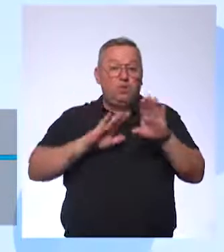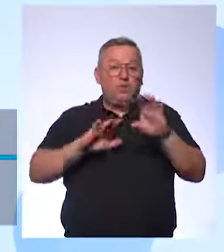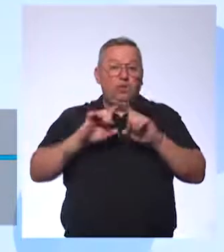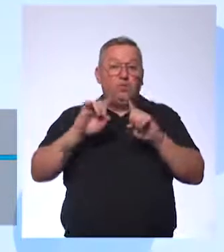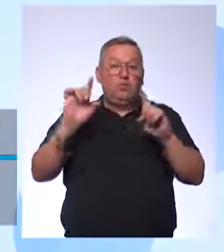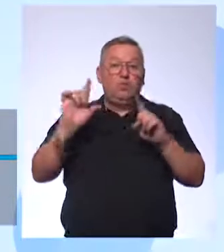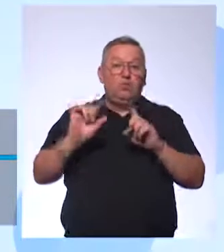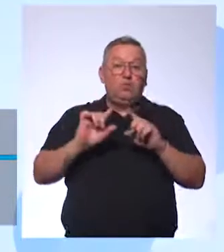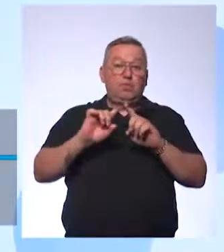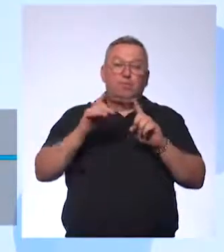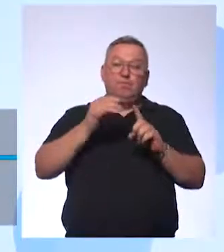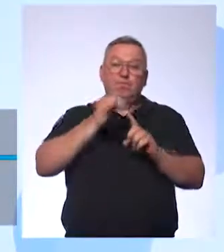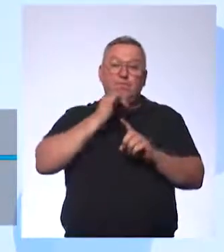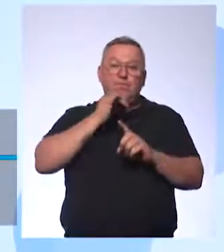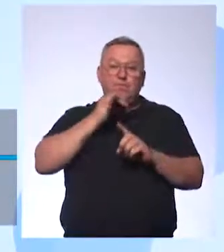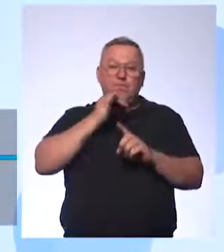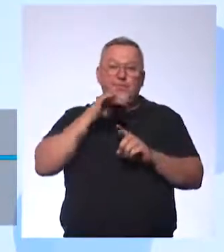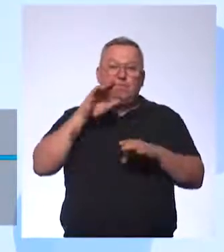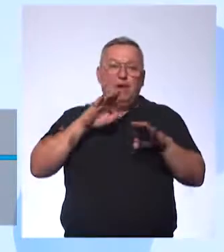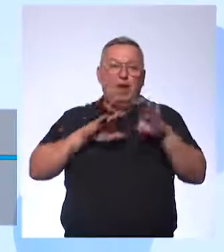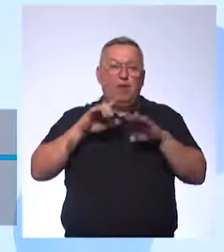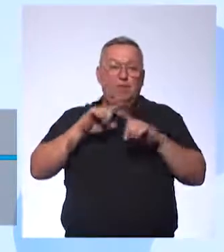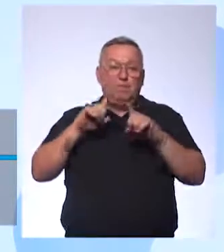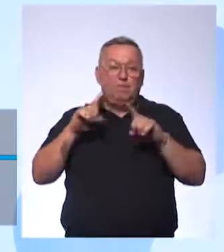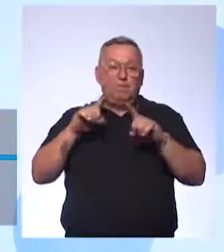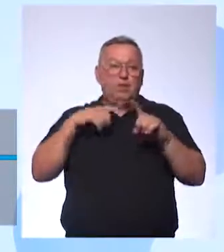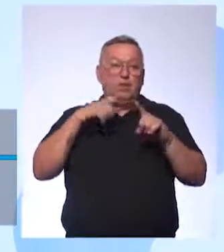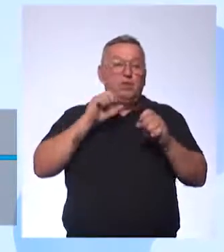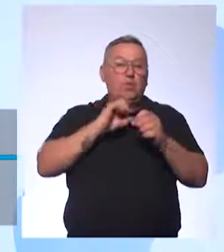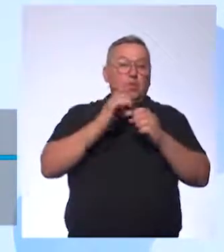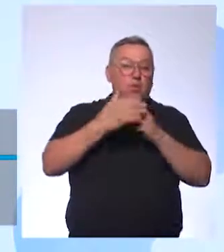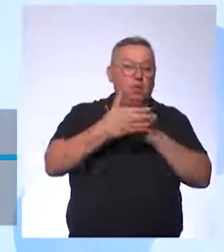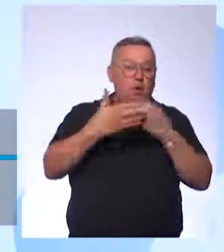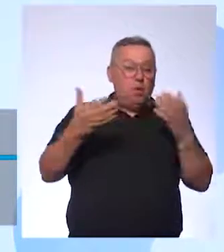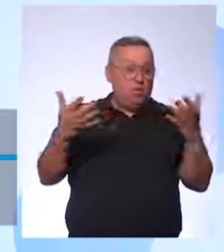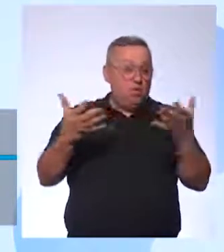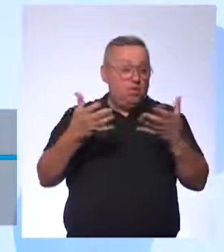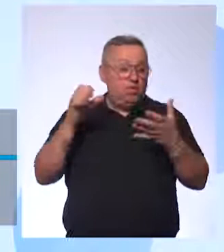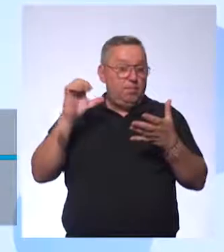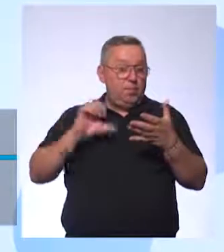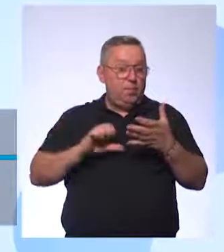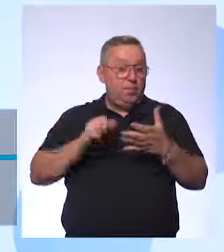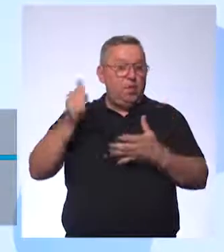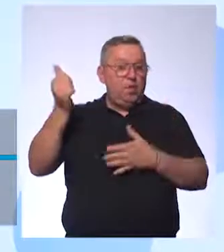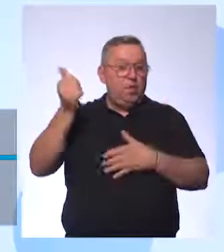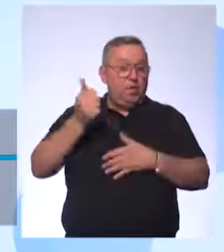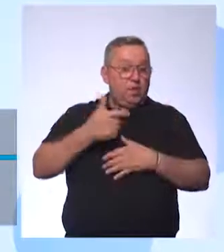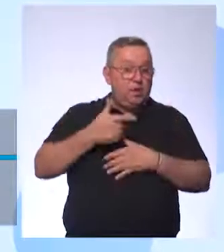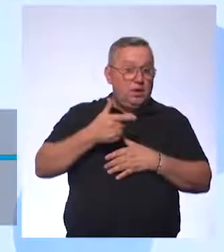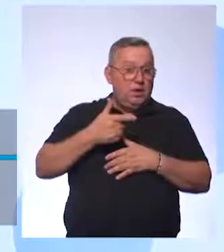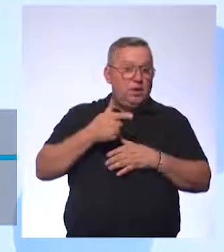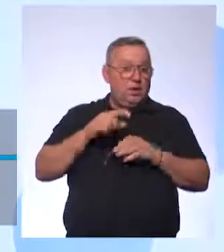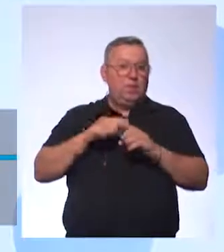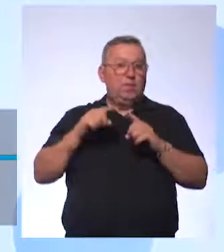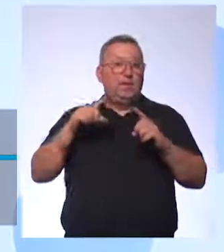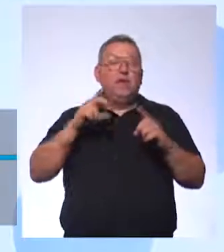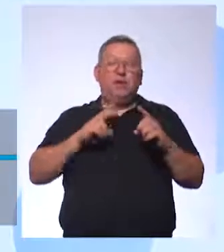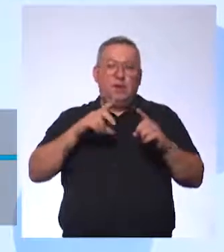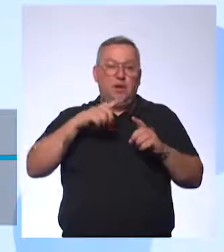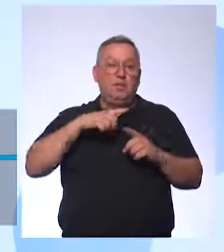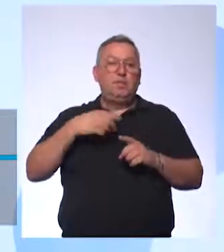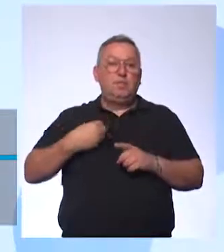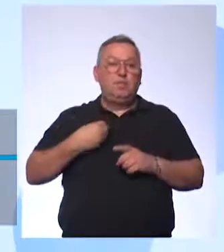diminuiu, mas infelizmente não. Às vezes abafou por conta de uma doença que nós tivemos esse ano muito maior, né, num outro nível, mas ainda